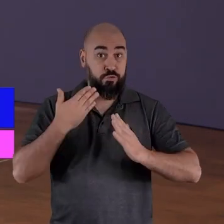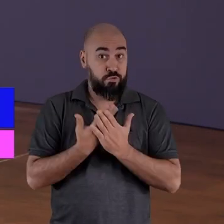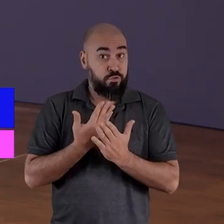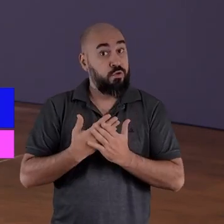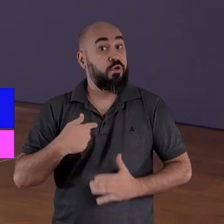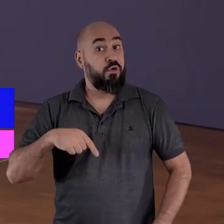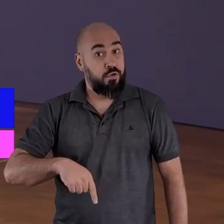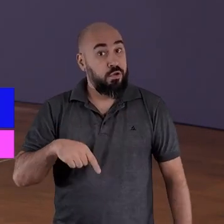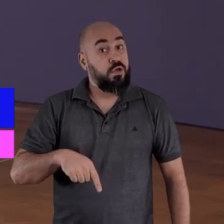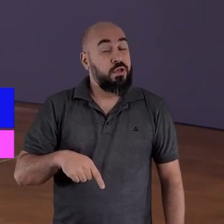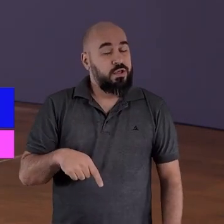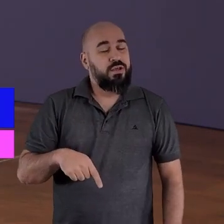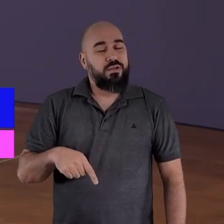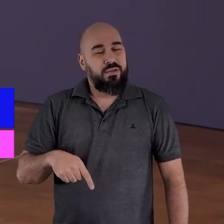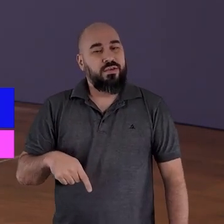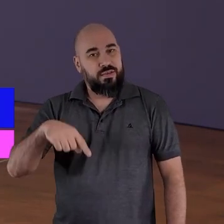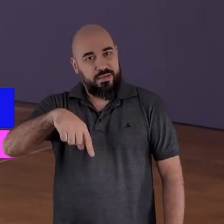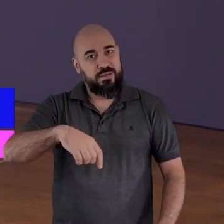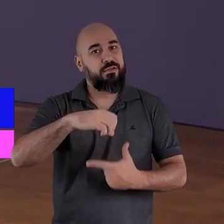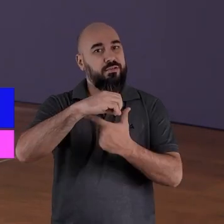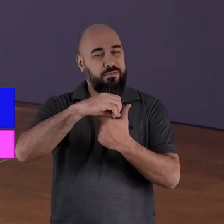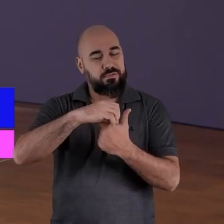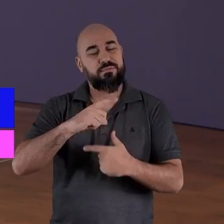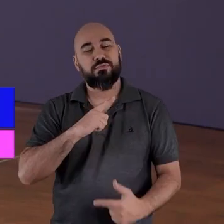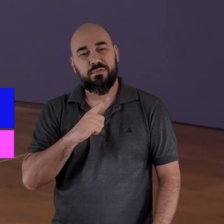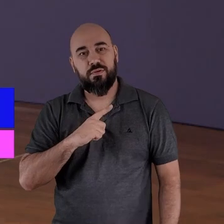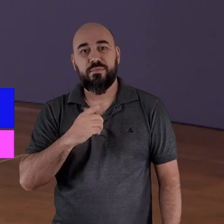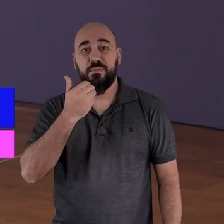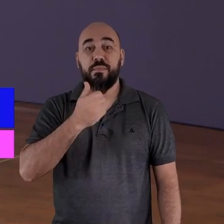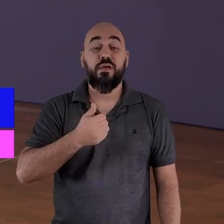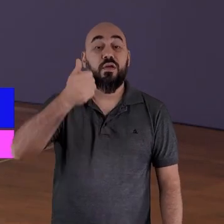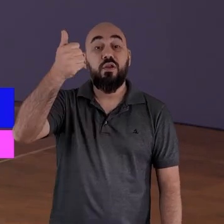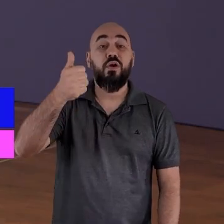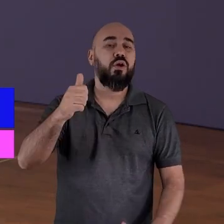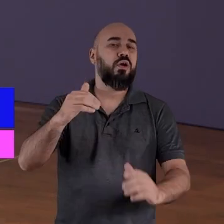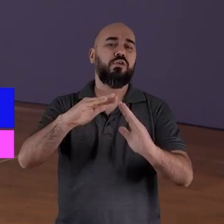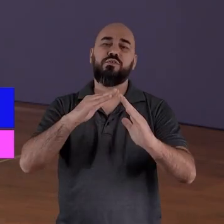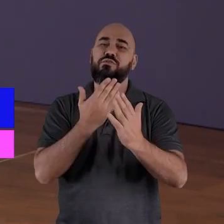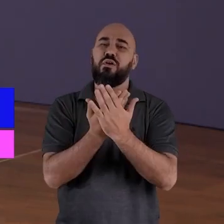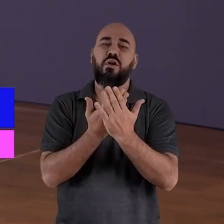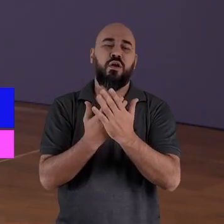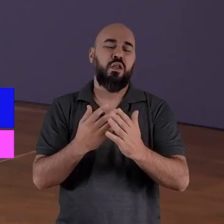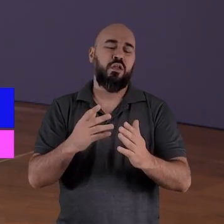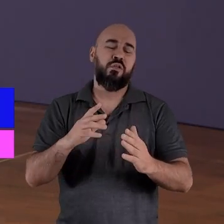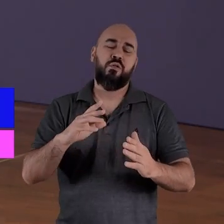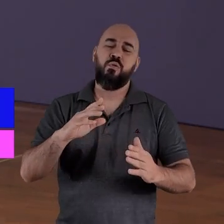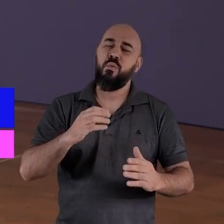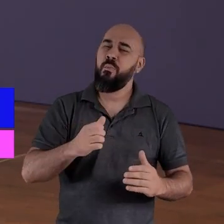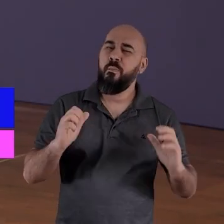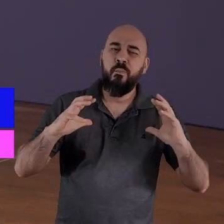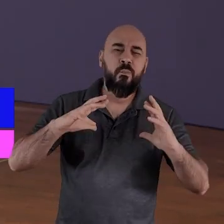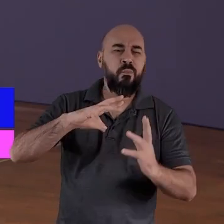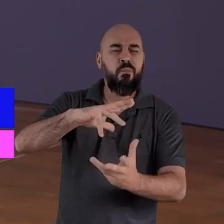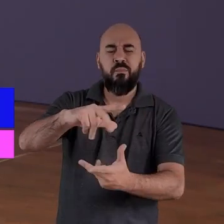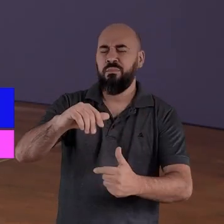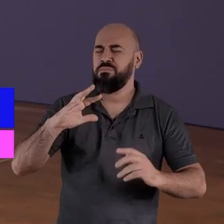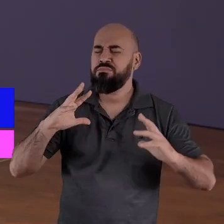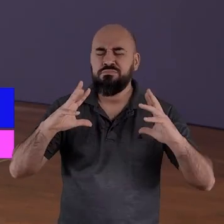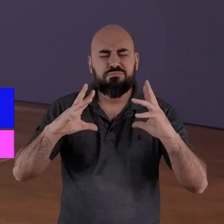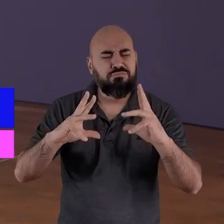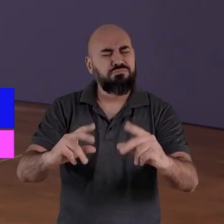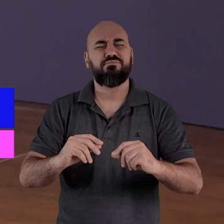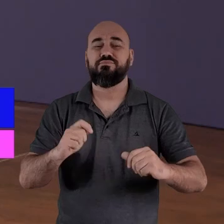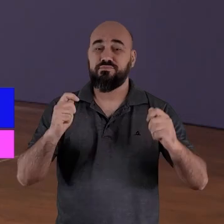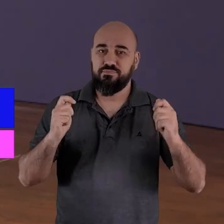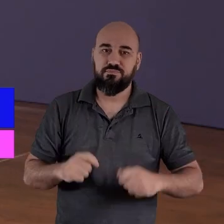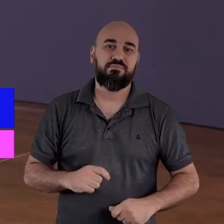escola bíblica. Aqui na Novo Tempo, temos a melhor e maior escola bíblica do mundo. E é um privilégio fazer